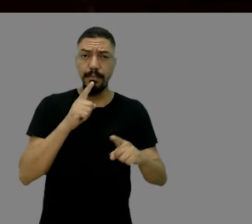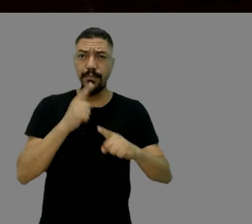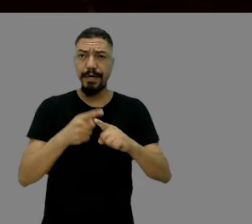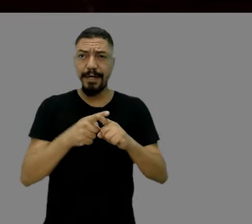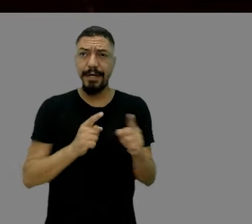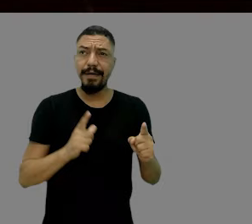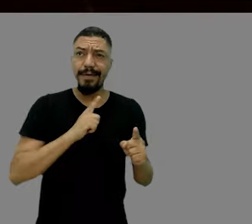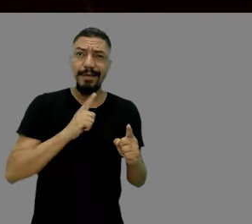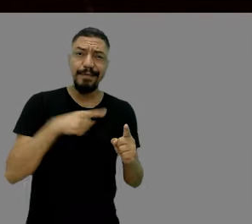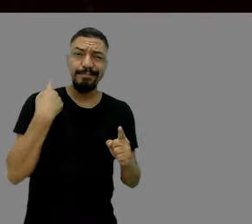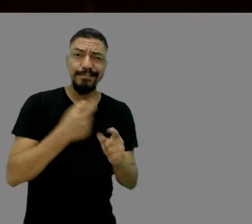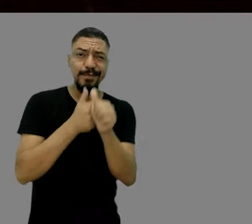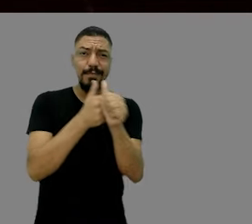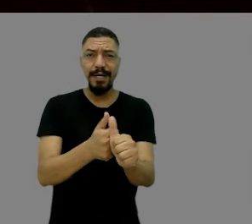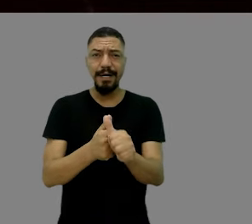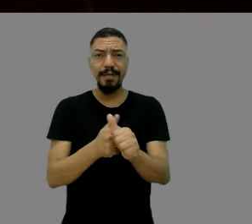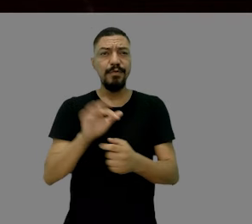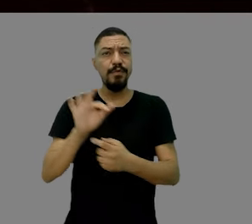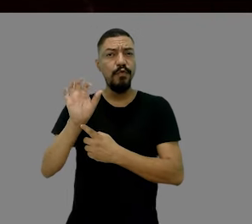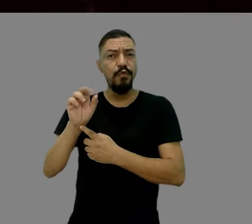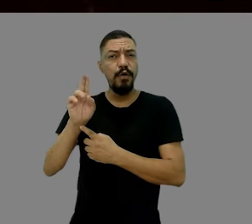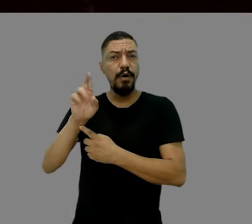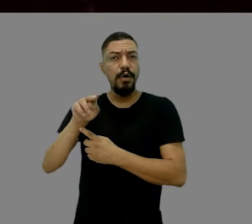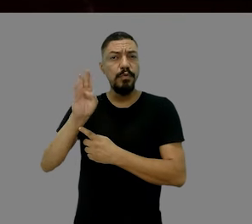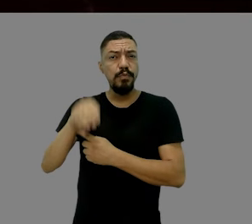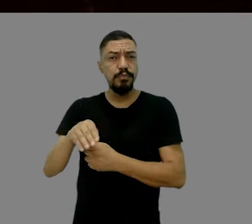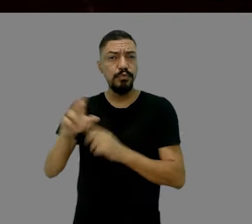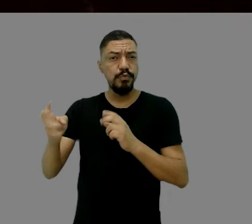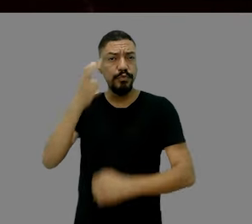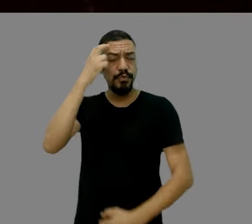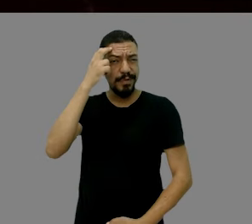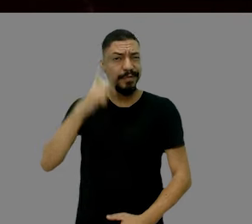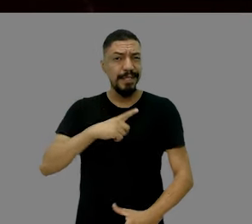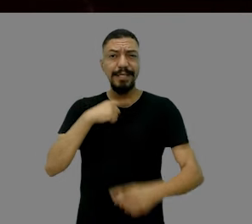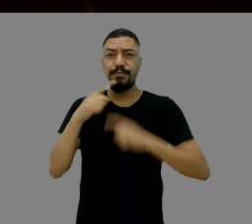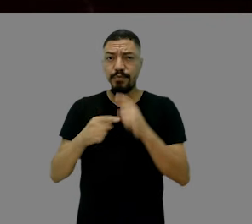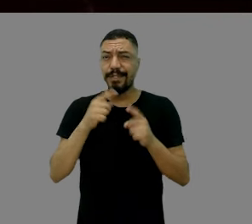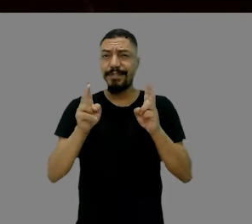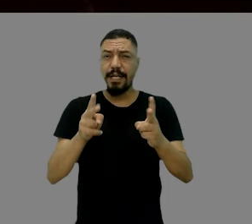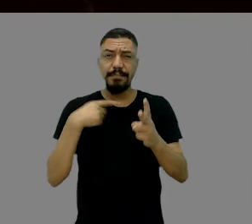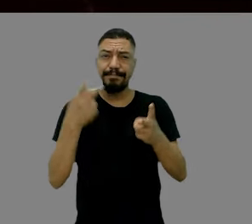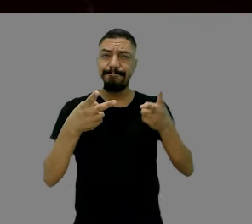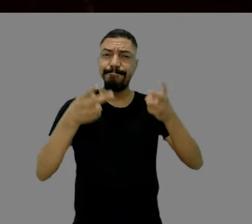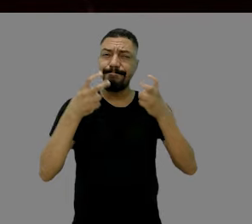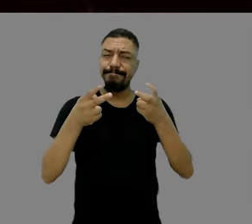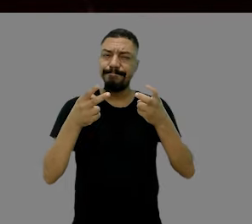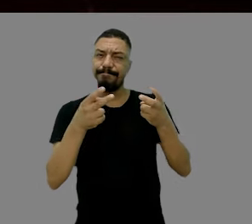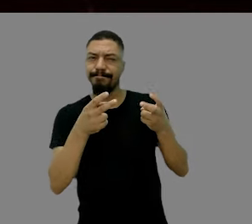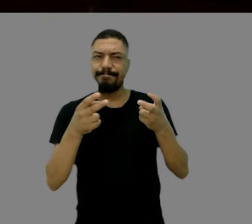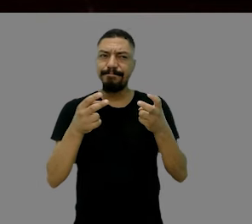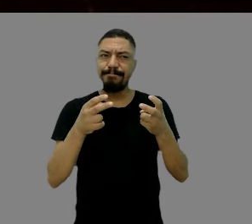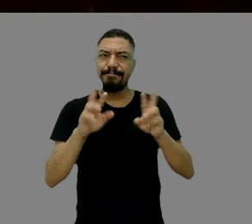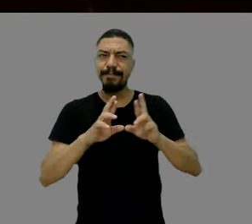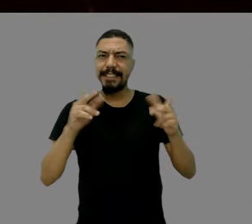tem acompanhado o Fórum de Cultura, e essa é a dúvida, e a gente tem percebido muitos equívocos nesse sentido,